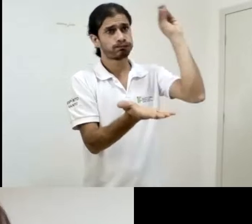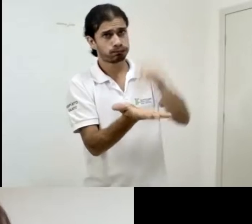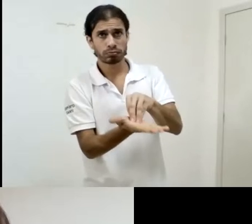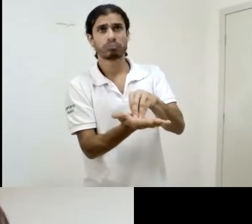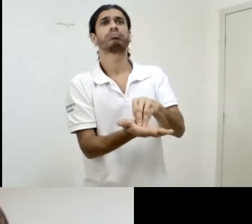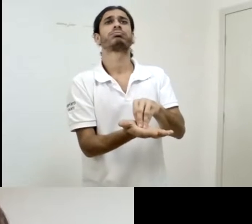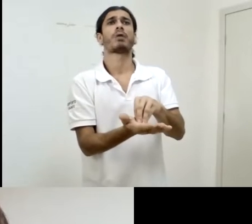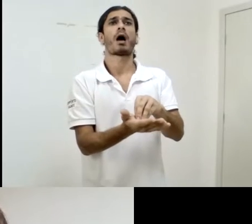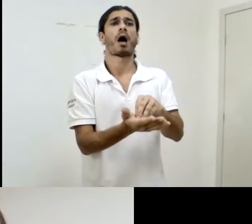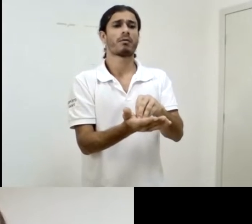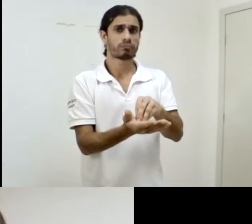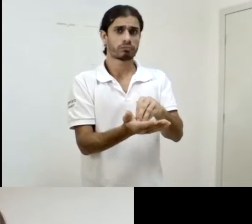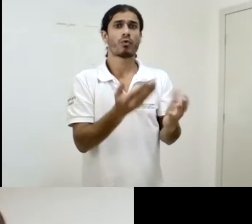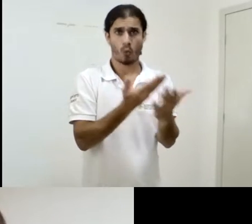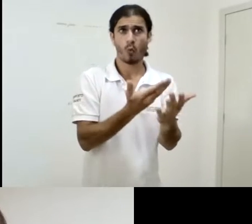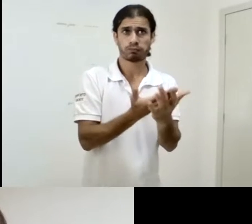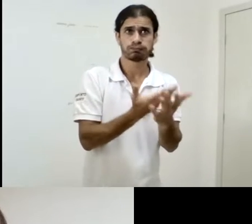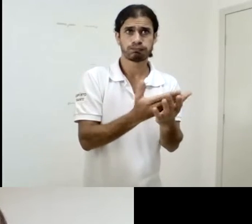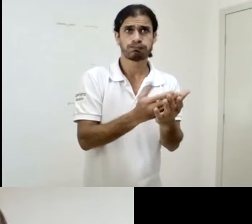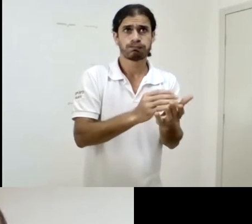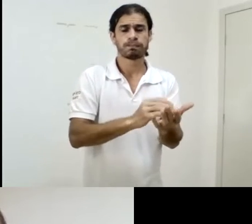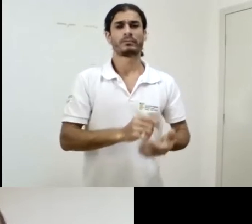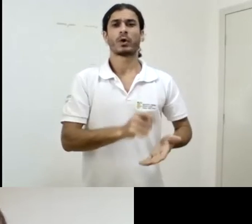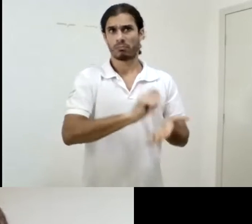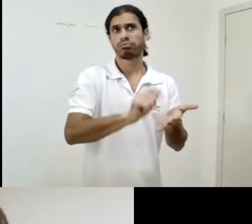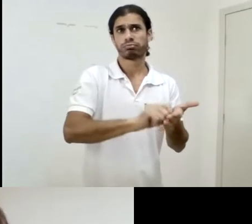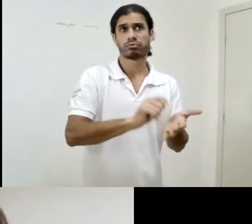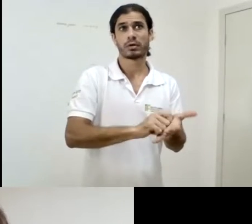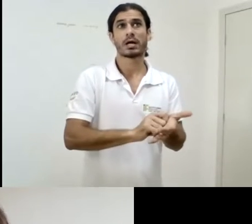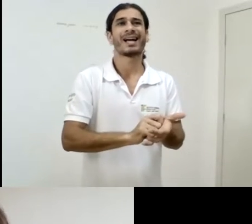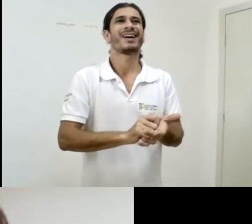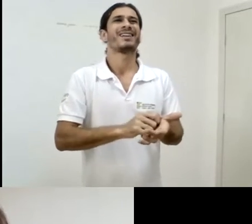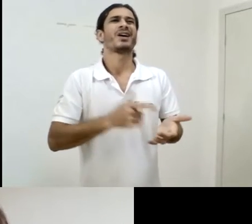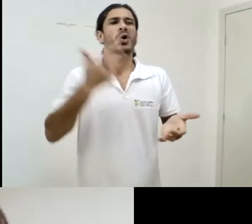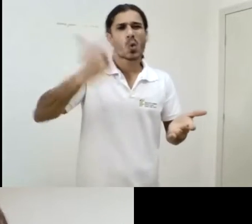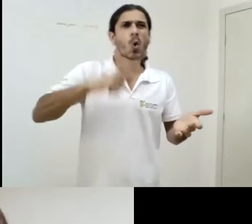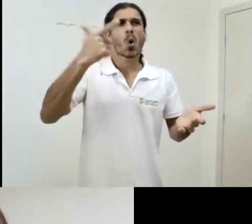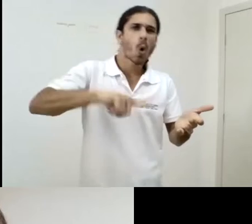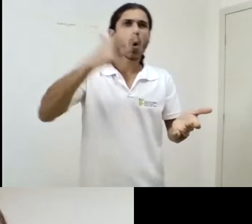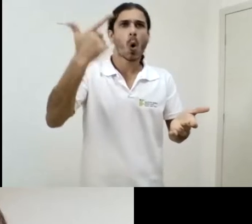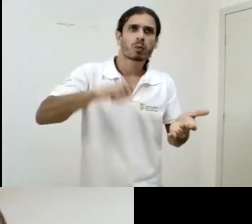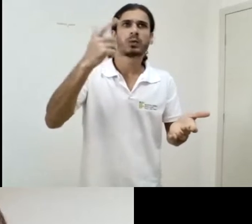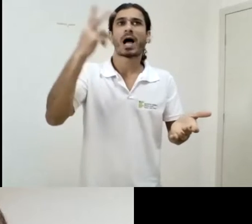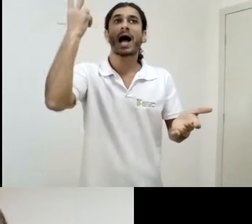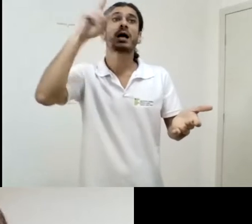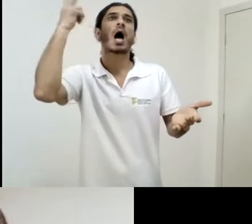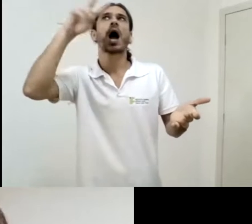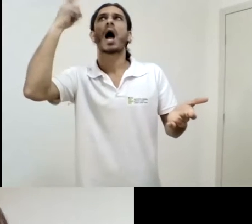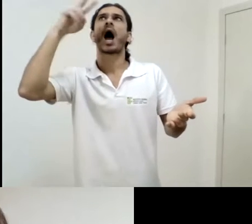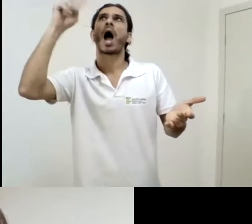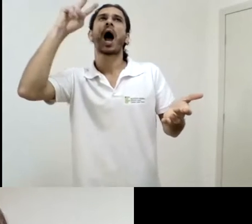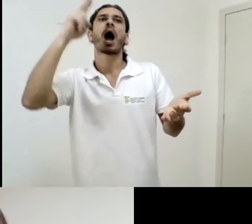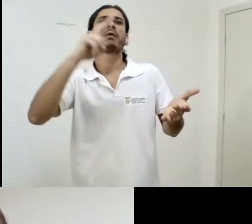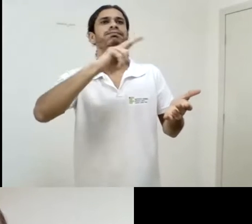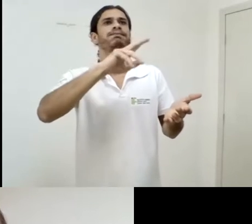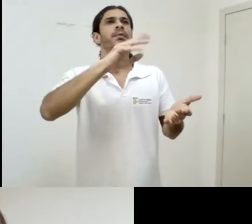Não precisa ficar recontando a história que já está contada. A pedra já foi inventada. O que você